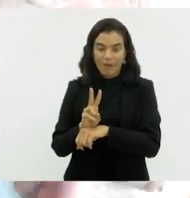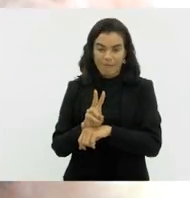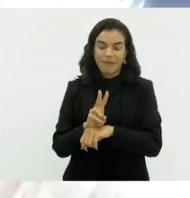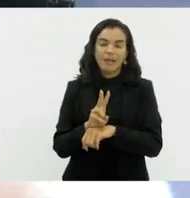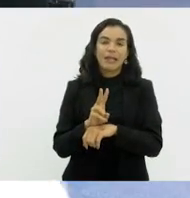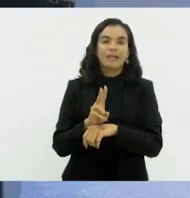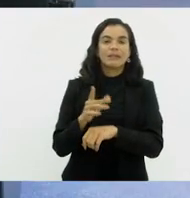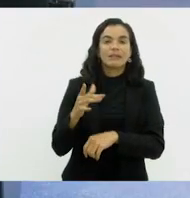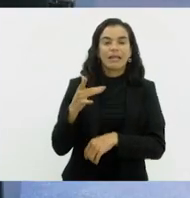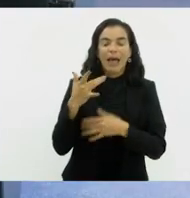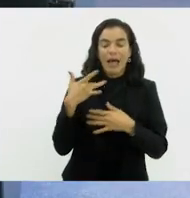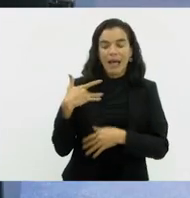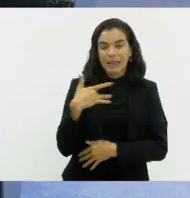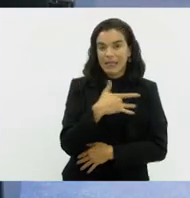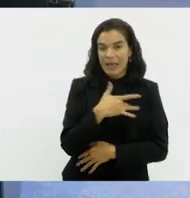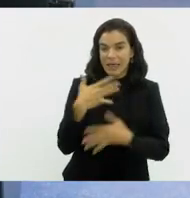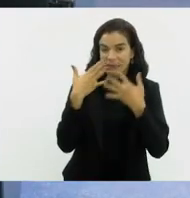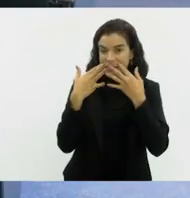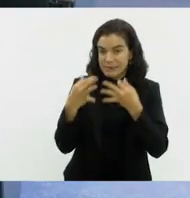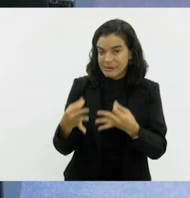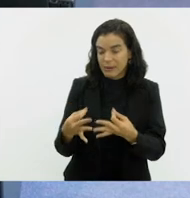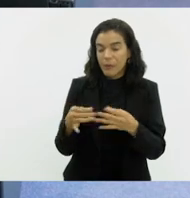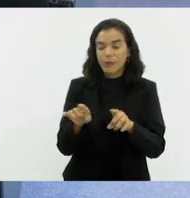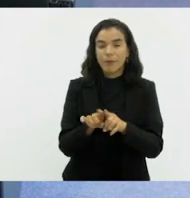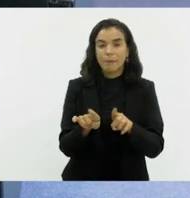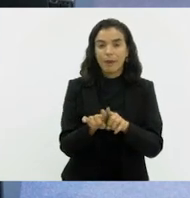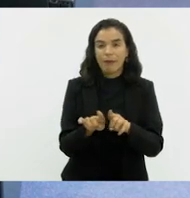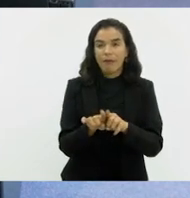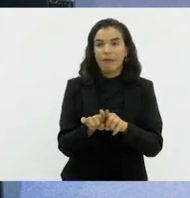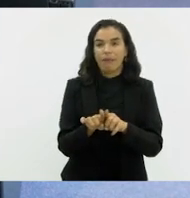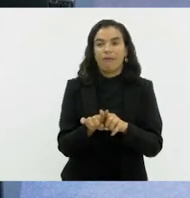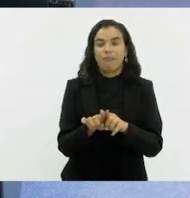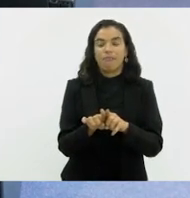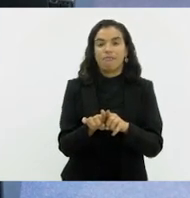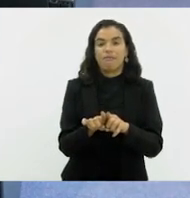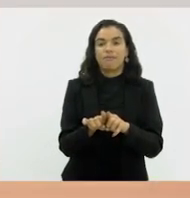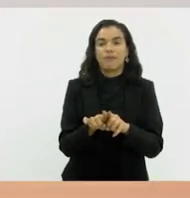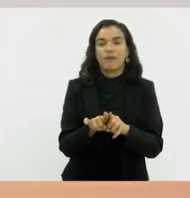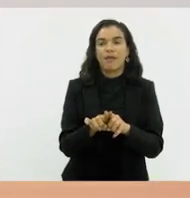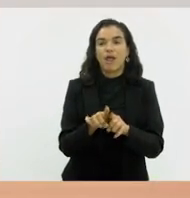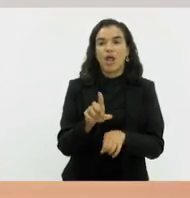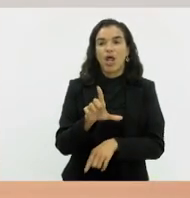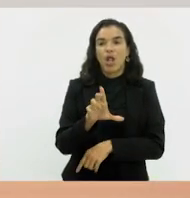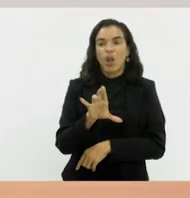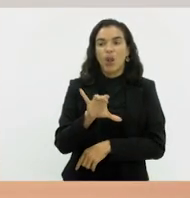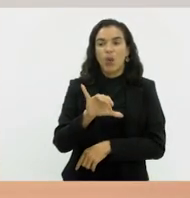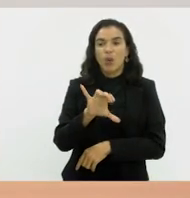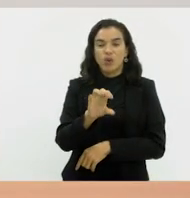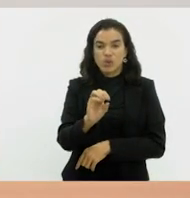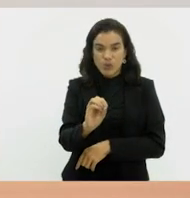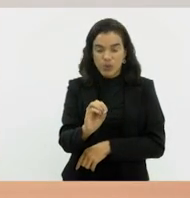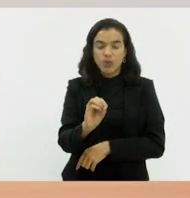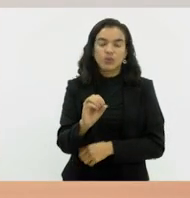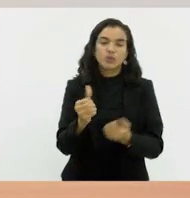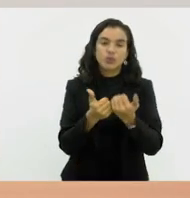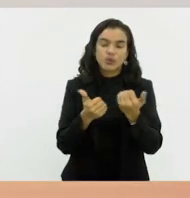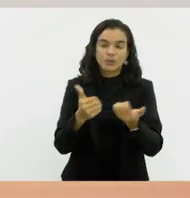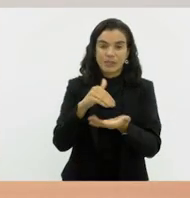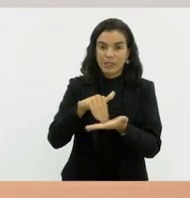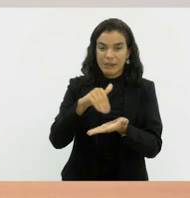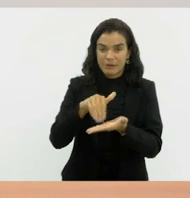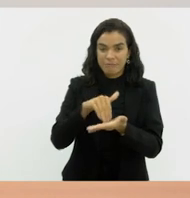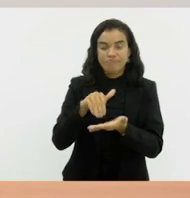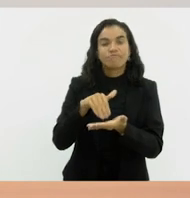primária saúde. Quero pedir para estar conosco o doutor Lúcio Flávio Correia Alves, subsecretário de